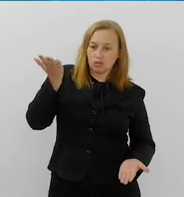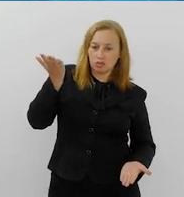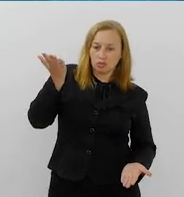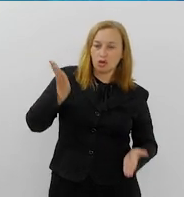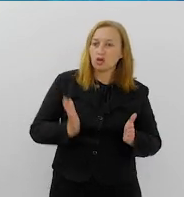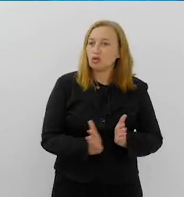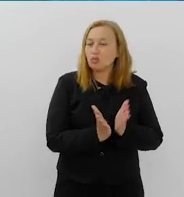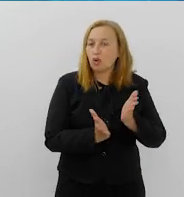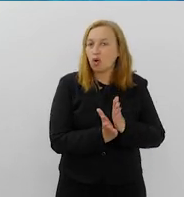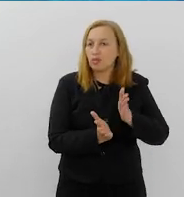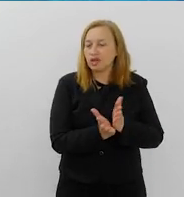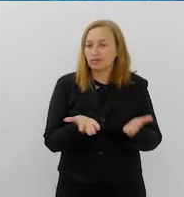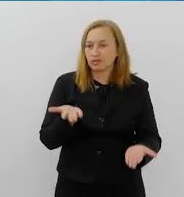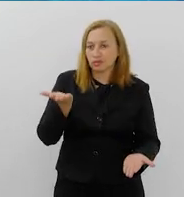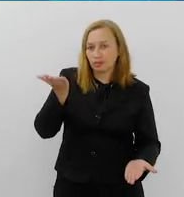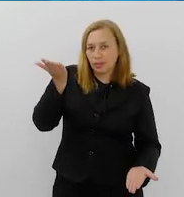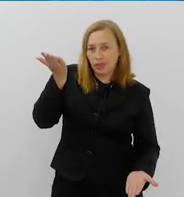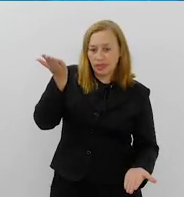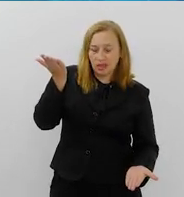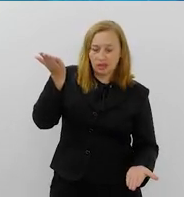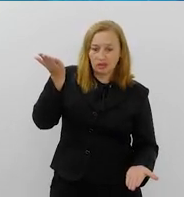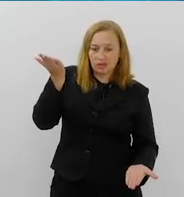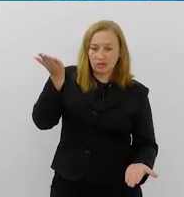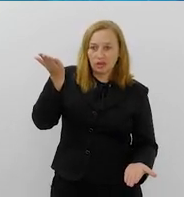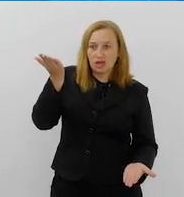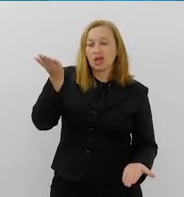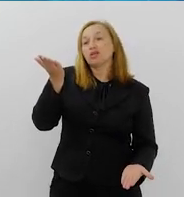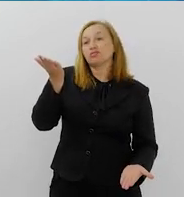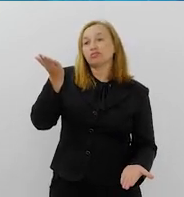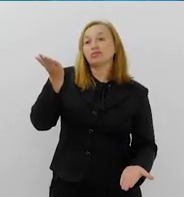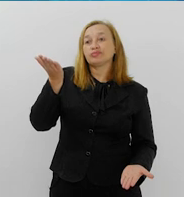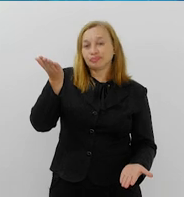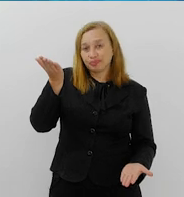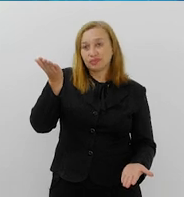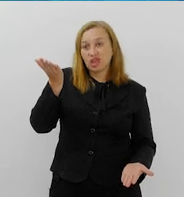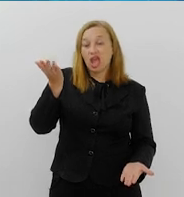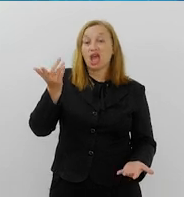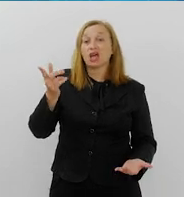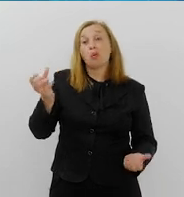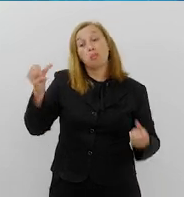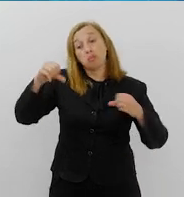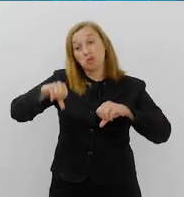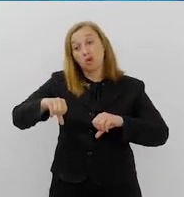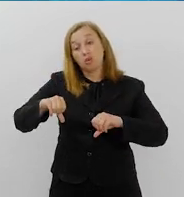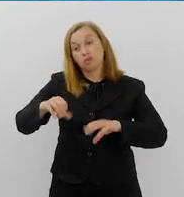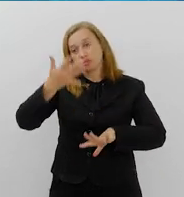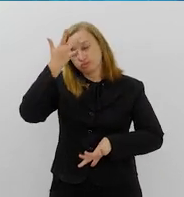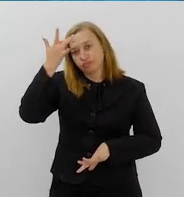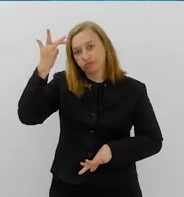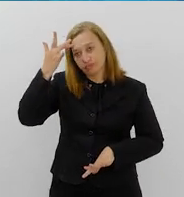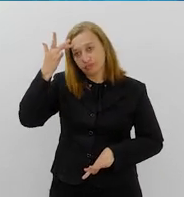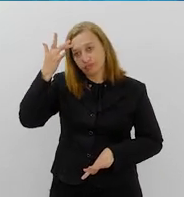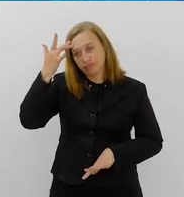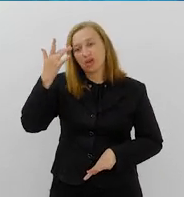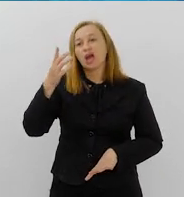tenho um pior resultado de saúde mental, né? Adolescentes, jovens, adultos, pela própria fase de idade que eles